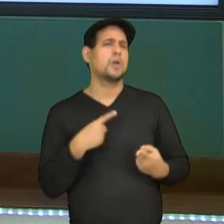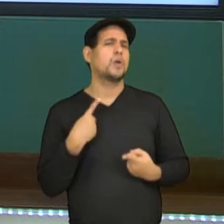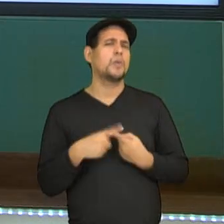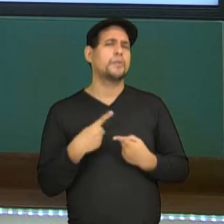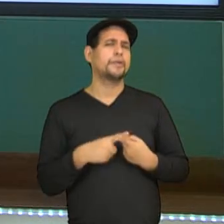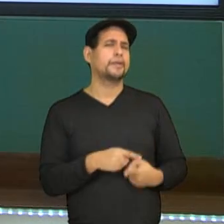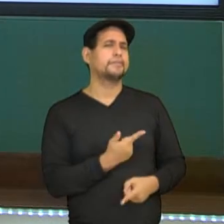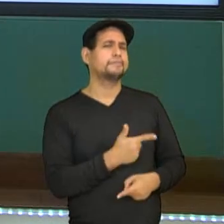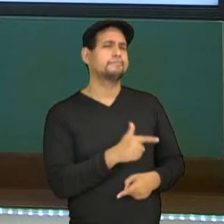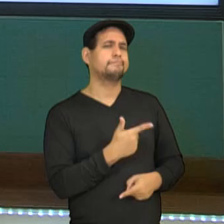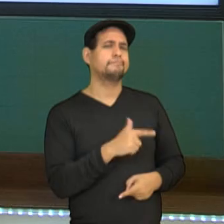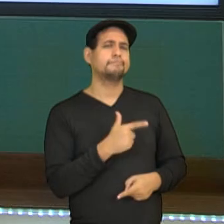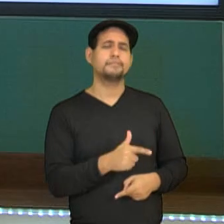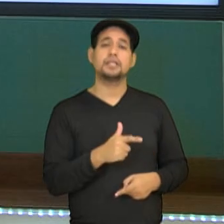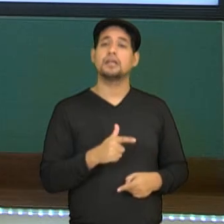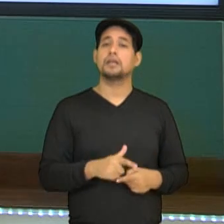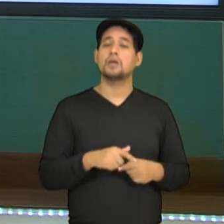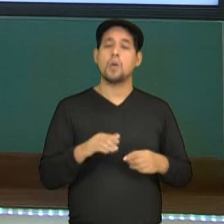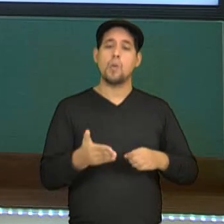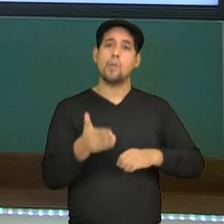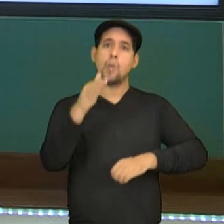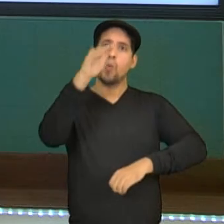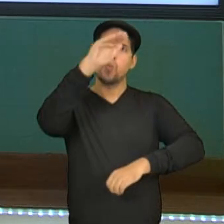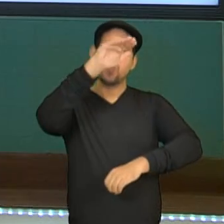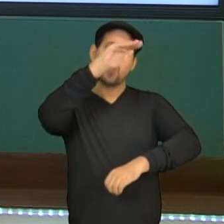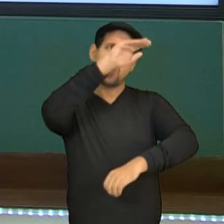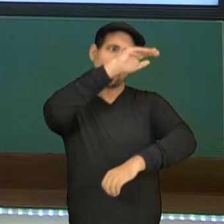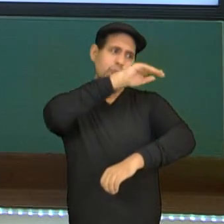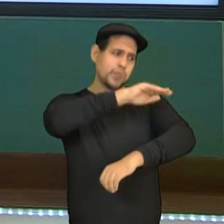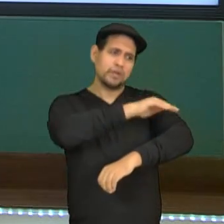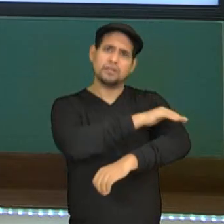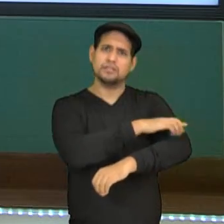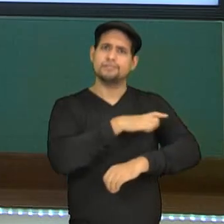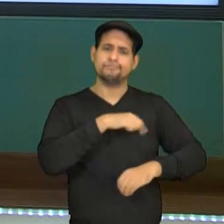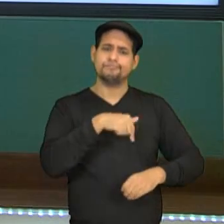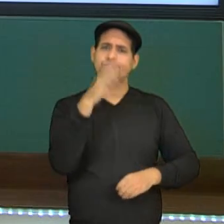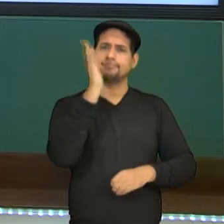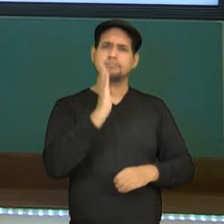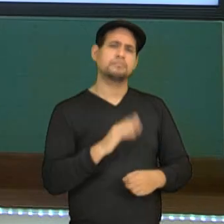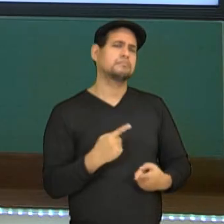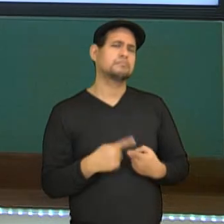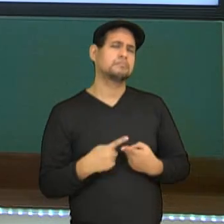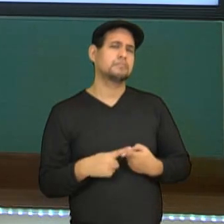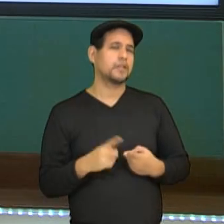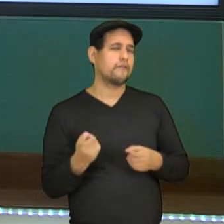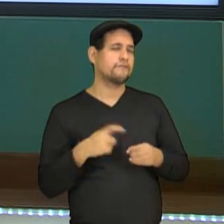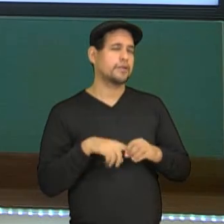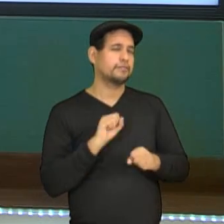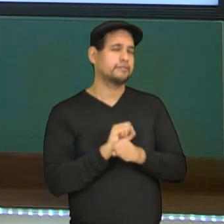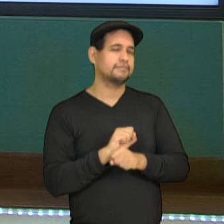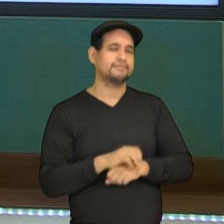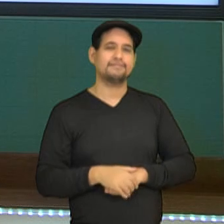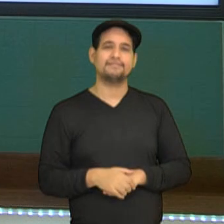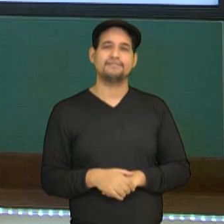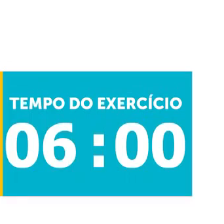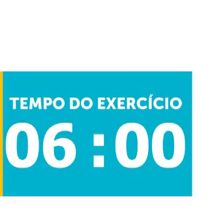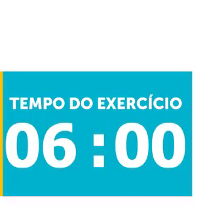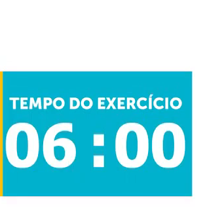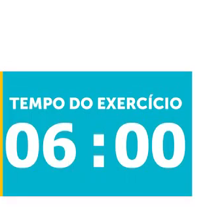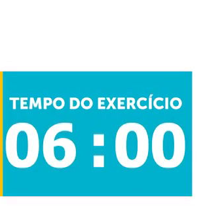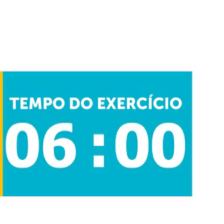que não existem cadeias de montanha tão exageradas dentro do território nacional. Voltamos rapidinho.